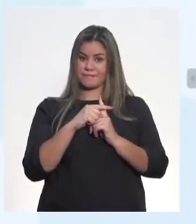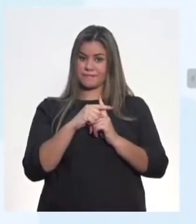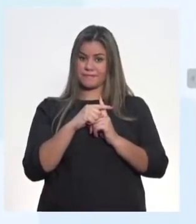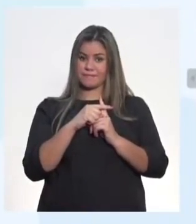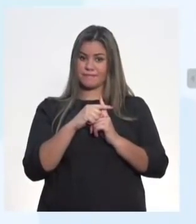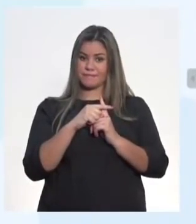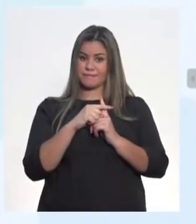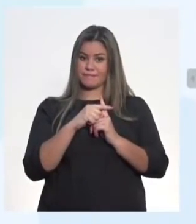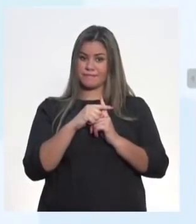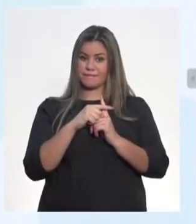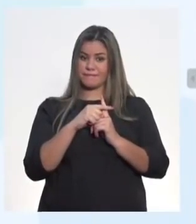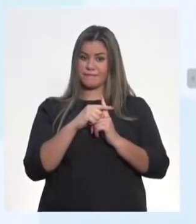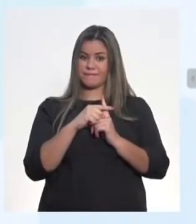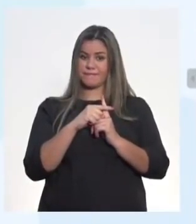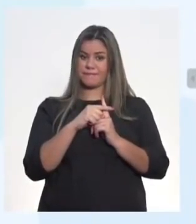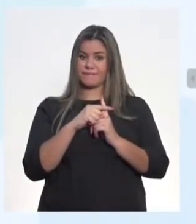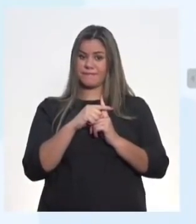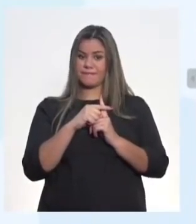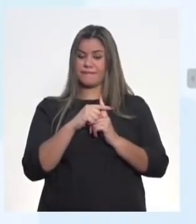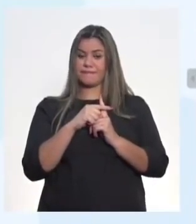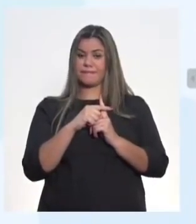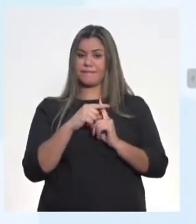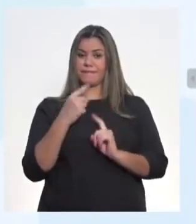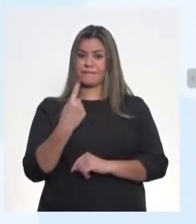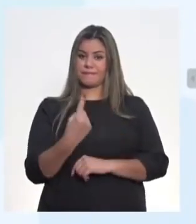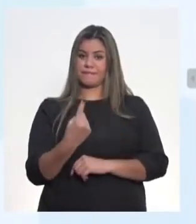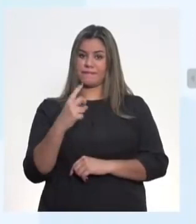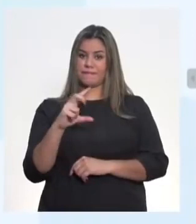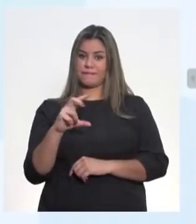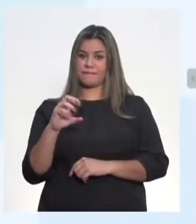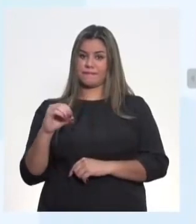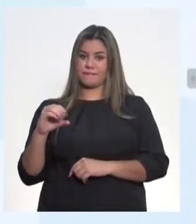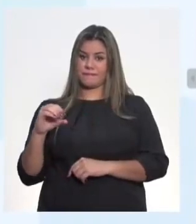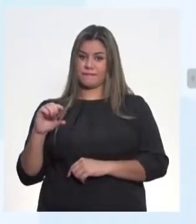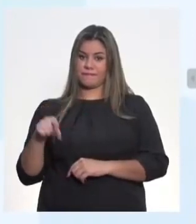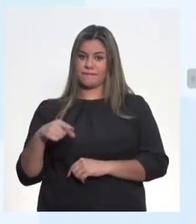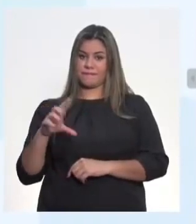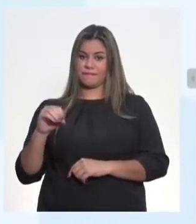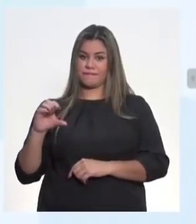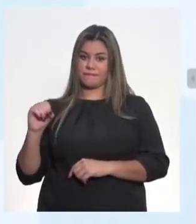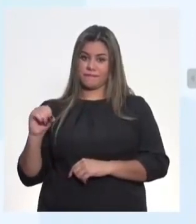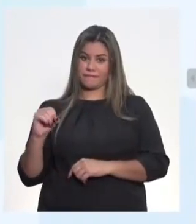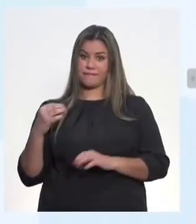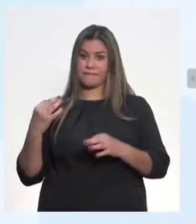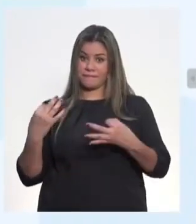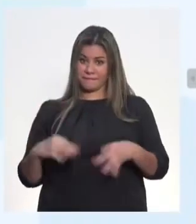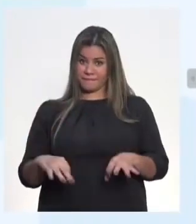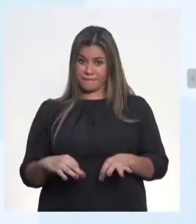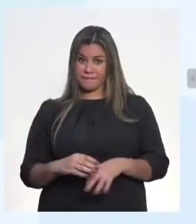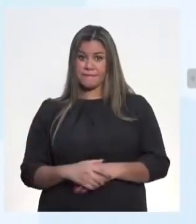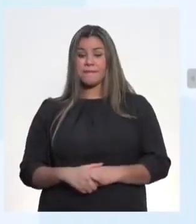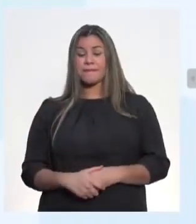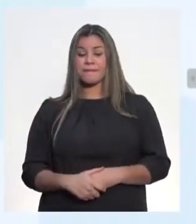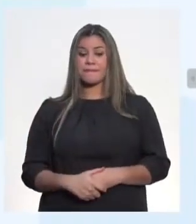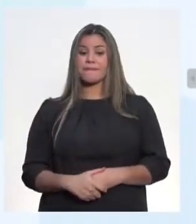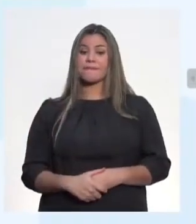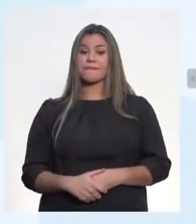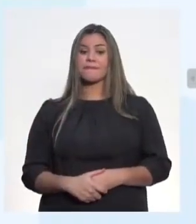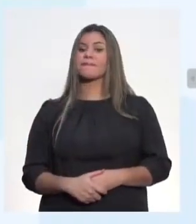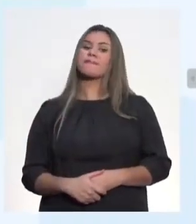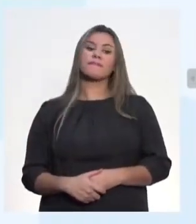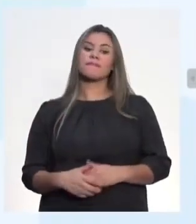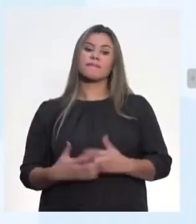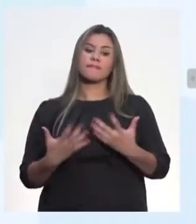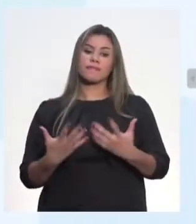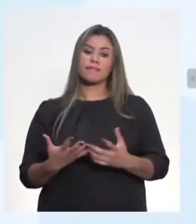mais os R$ 150 de juros. Correto? Então, meu celular